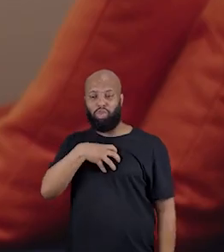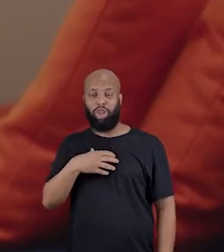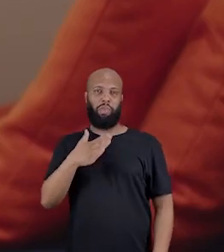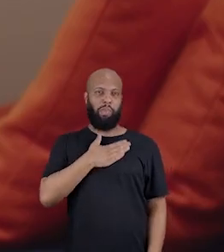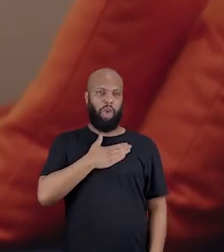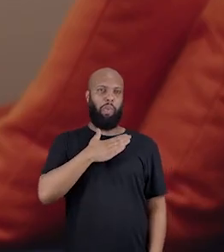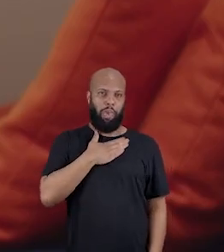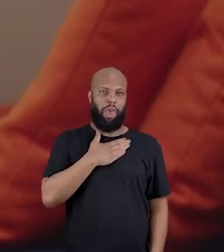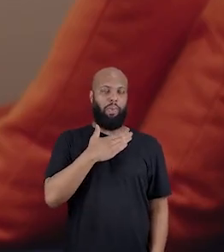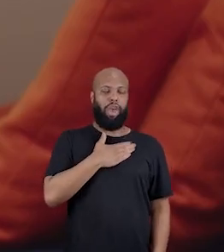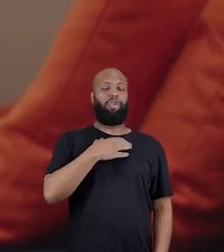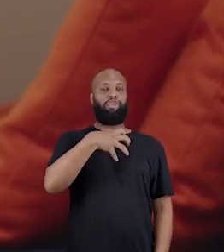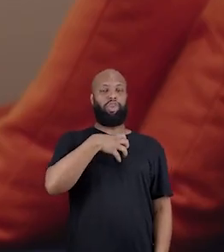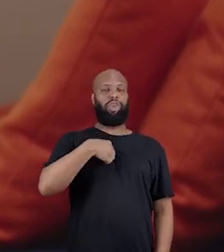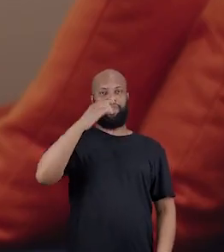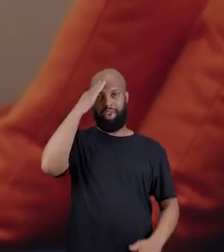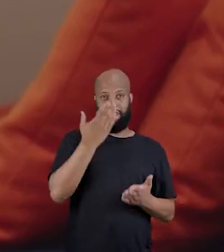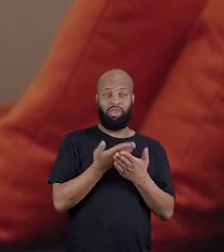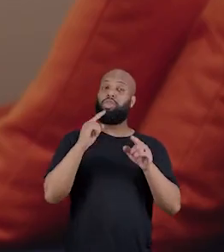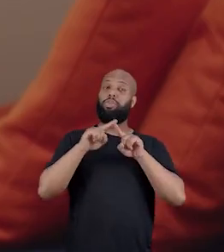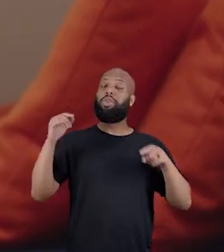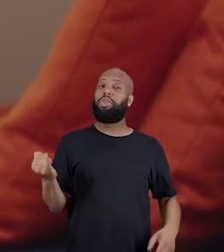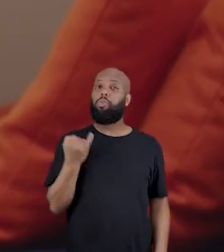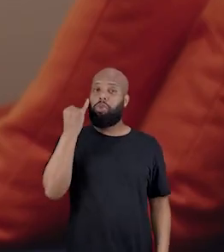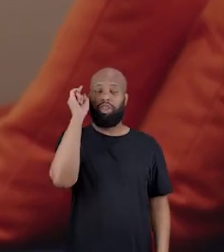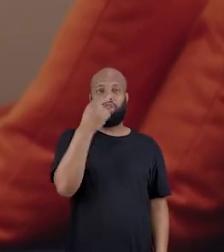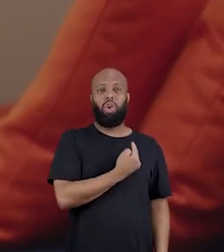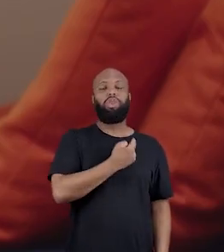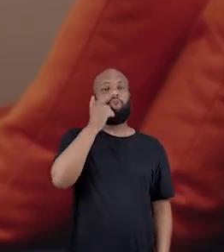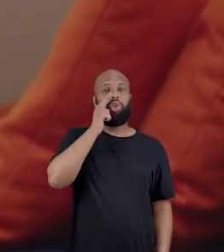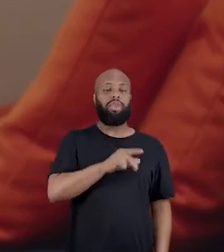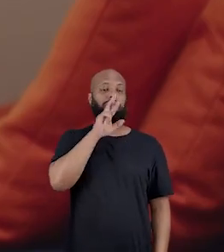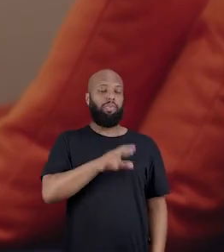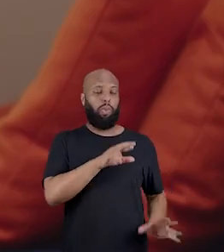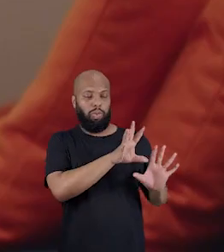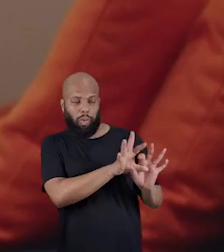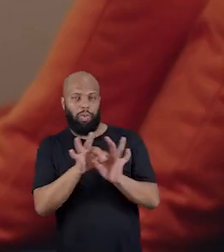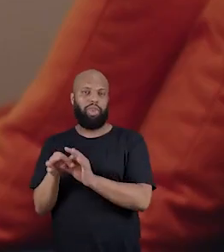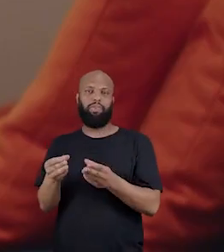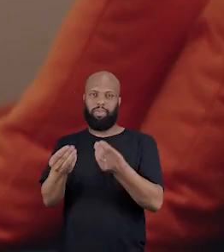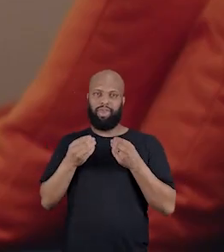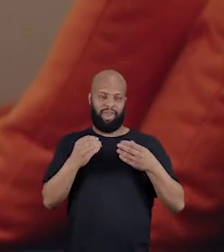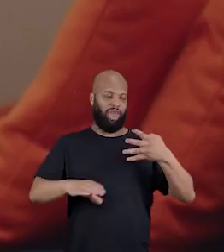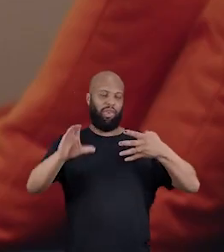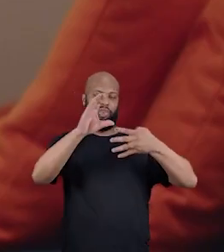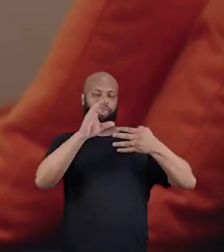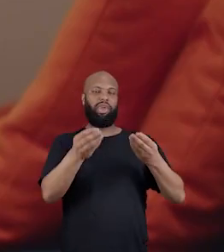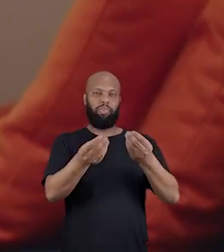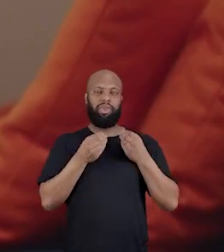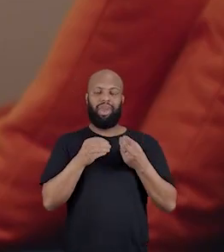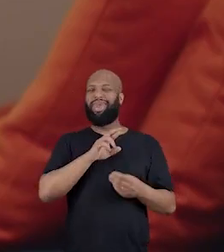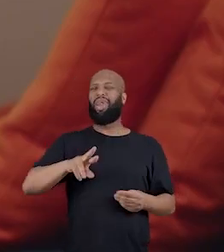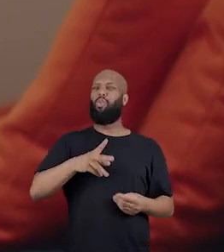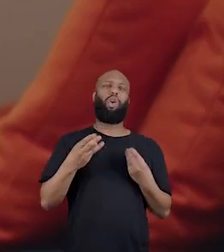tem que sair do meu jeito, do jeito que eu acredito. E o importante é que a gente chegue no resultado que o contexto nos dá, que o contorno nos dá.